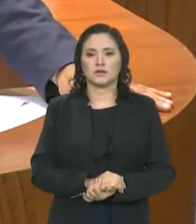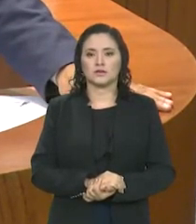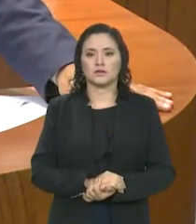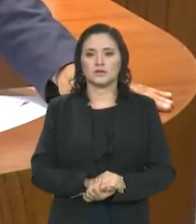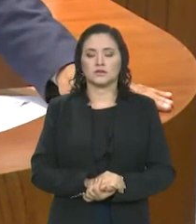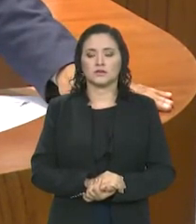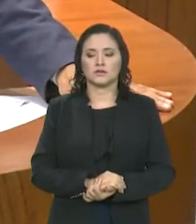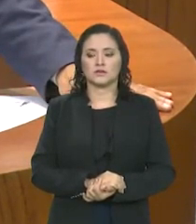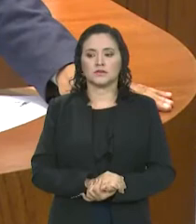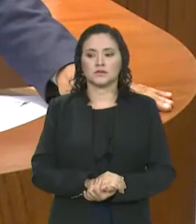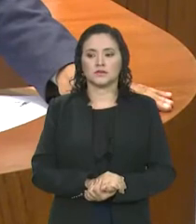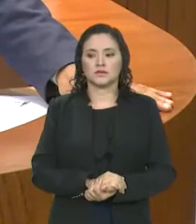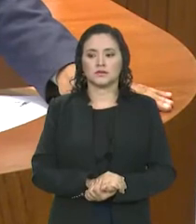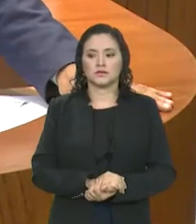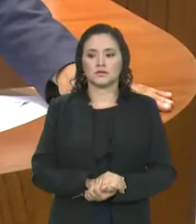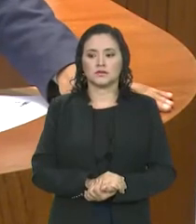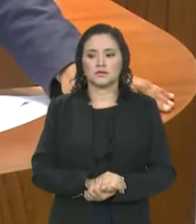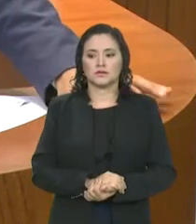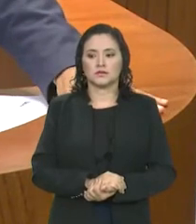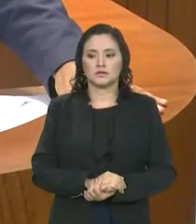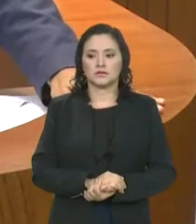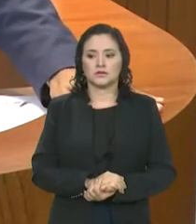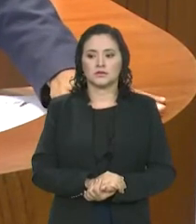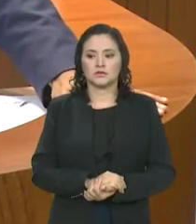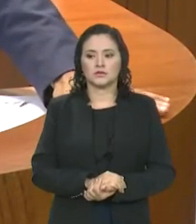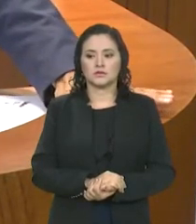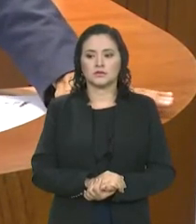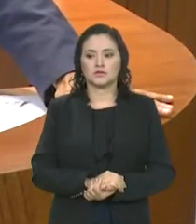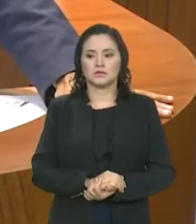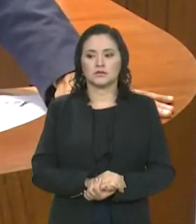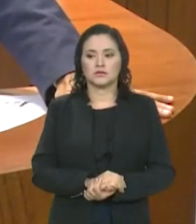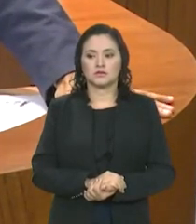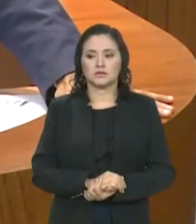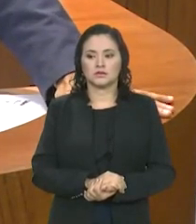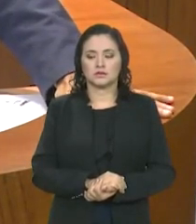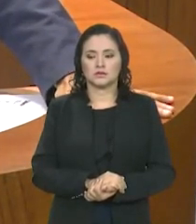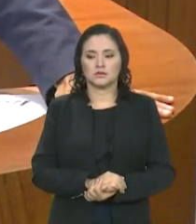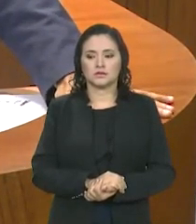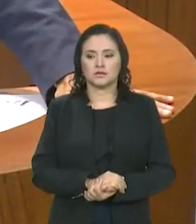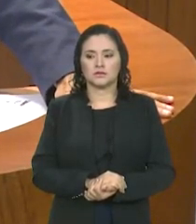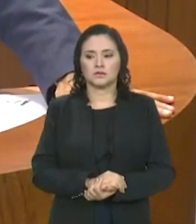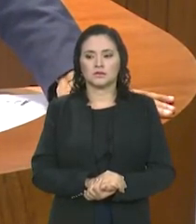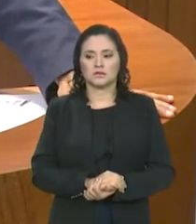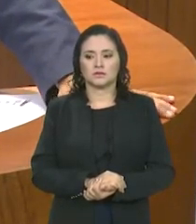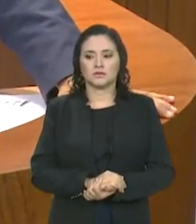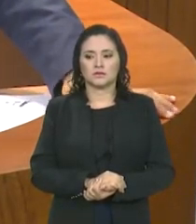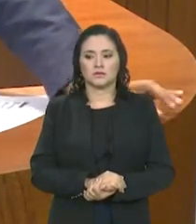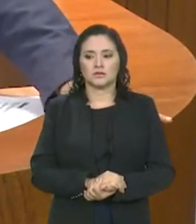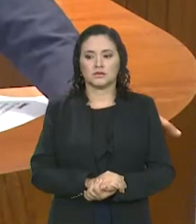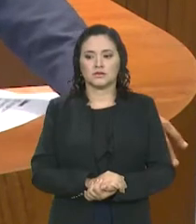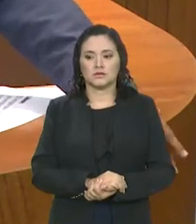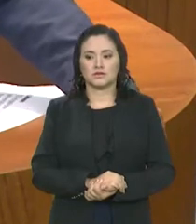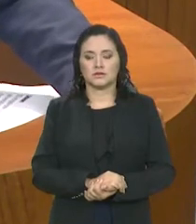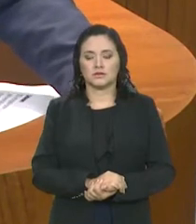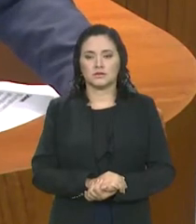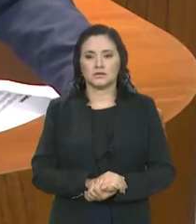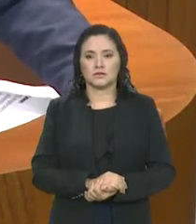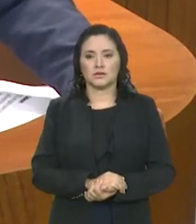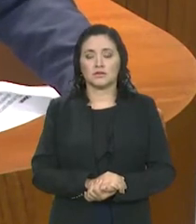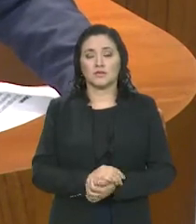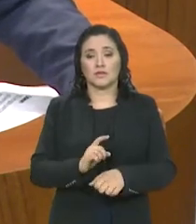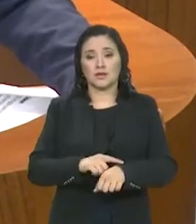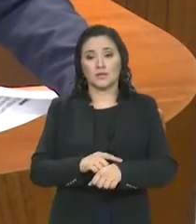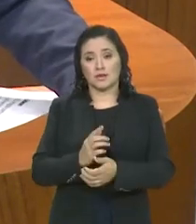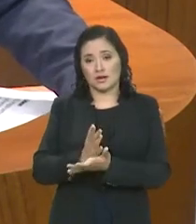Que vai ter meu tempo. Eu vou aproveitar para poder fazer solicitação de mim. Dito e feito.